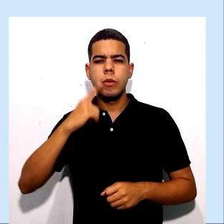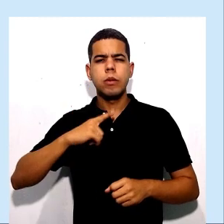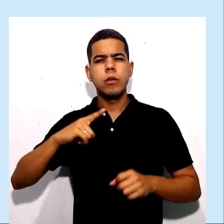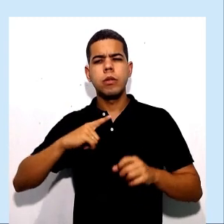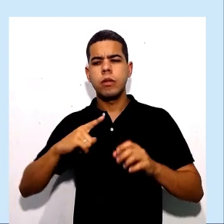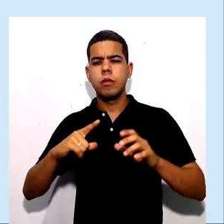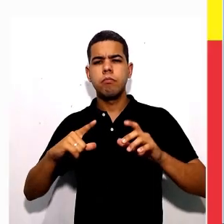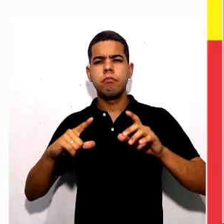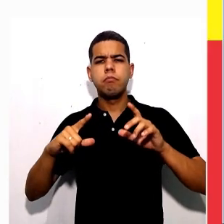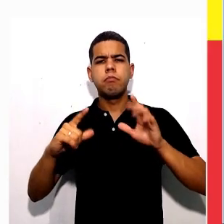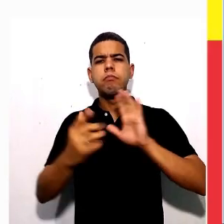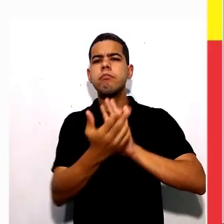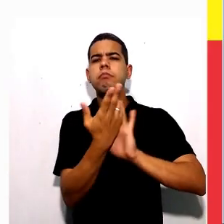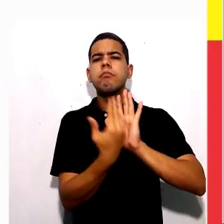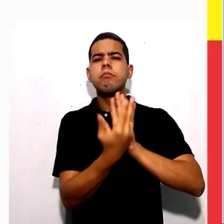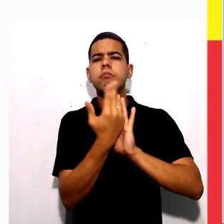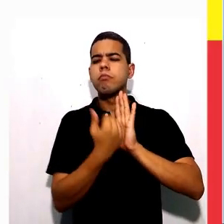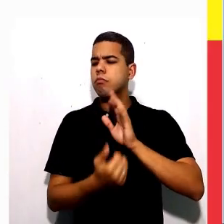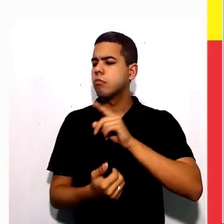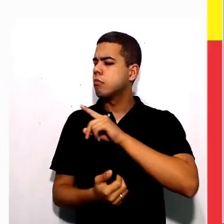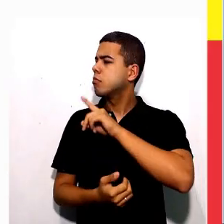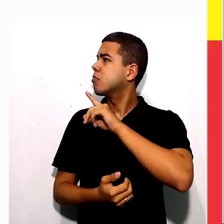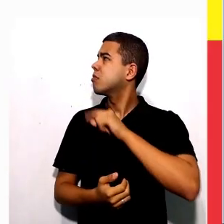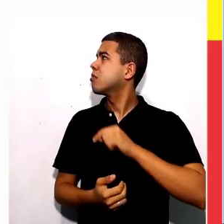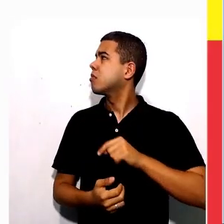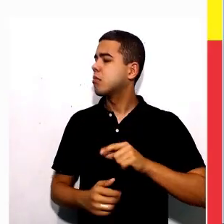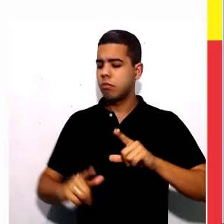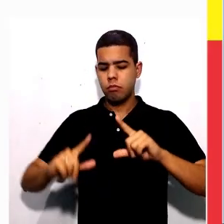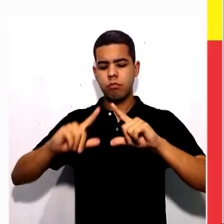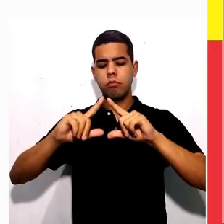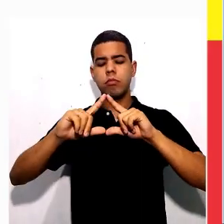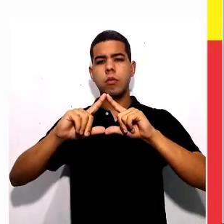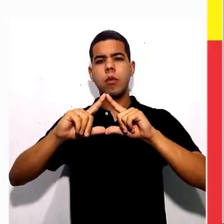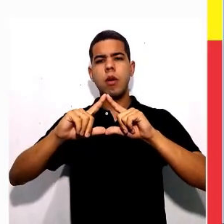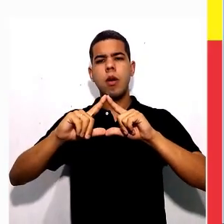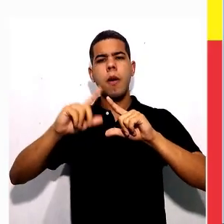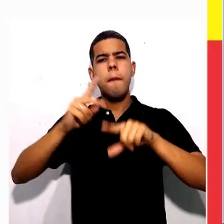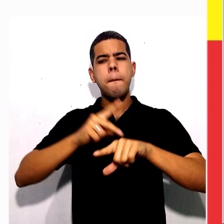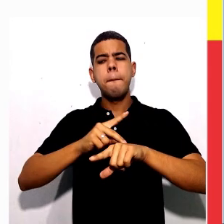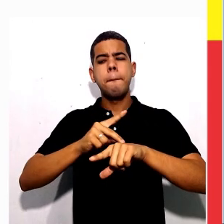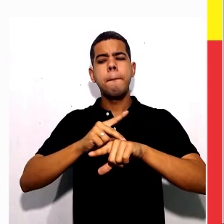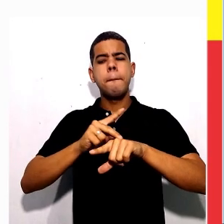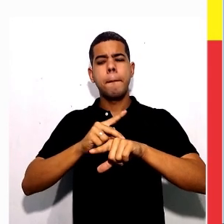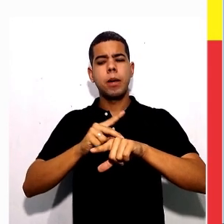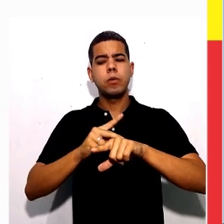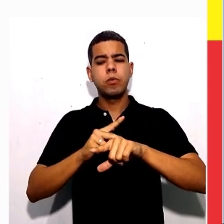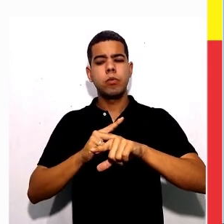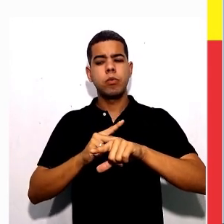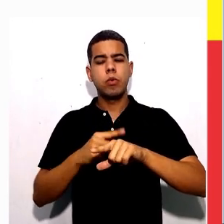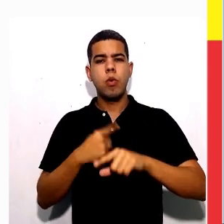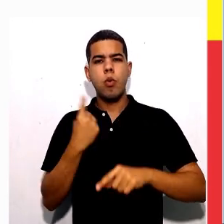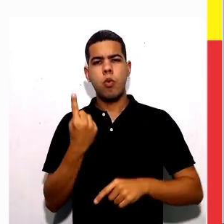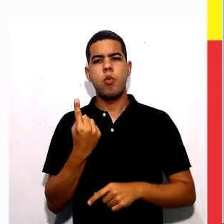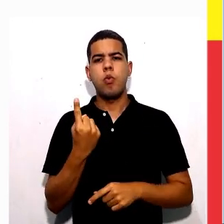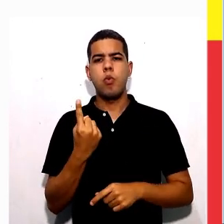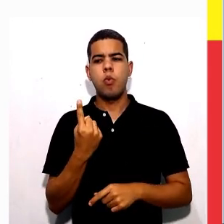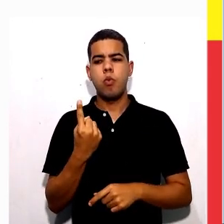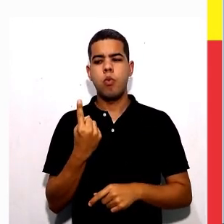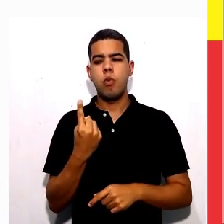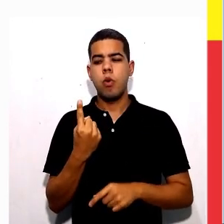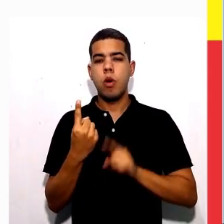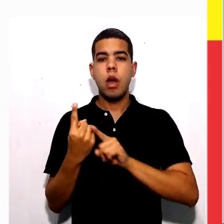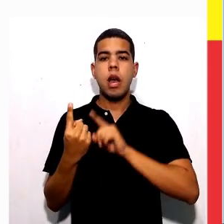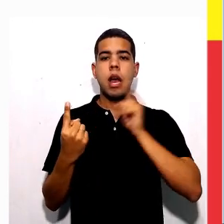eu peguei essas figuras. E o triângulo preto, consegue determinar os triângulos pretos? Tem um